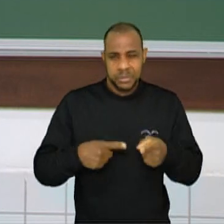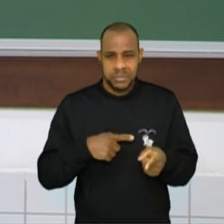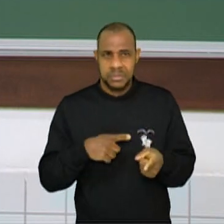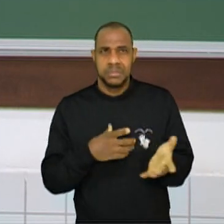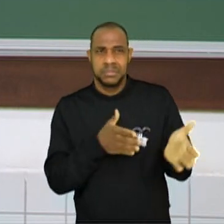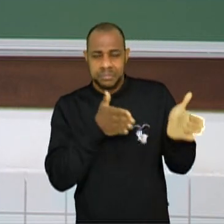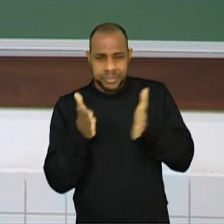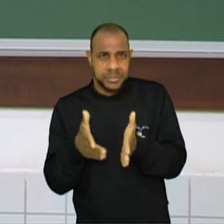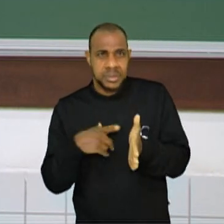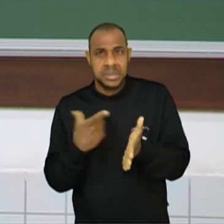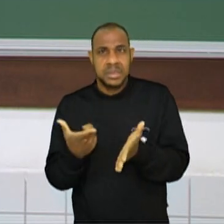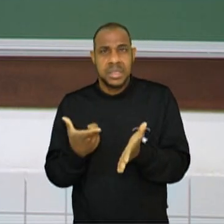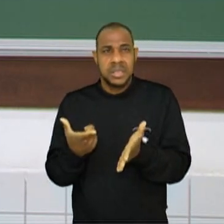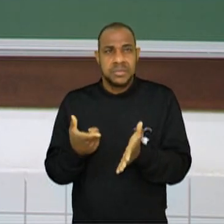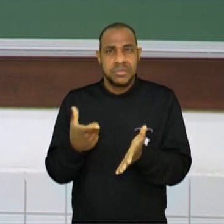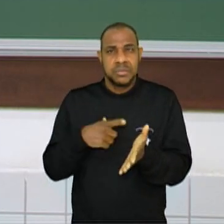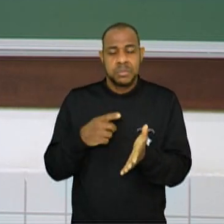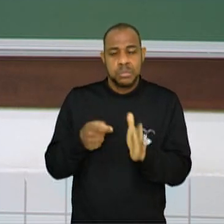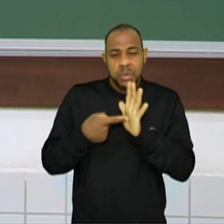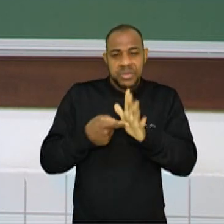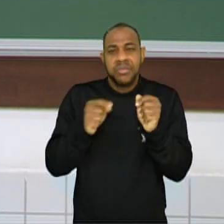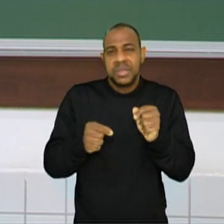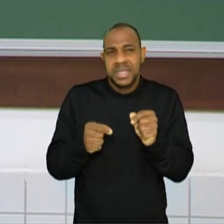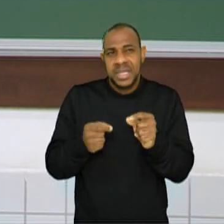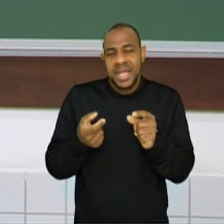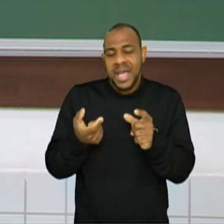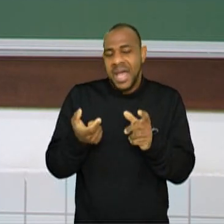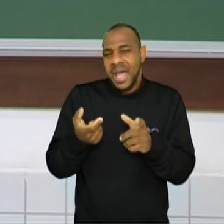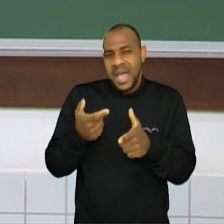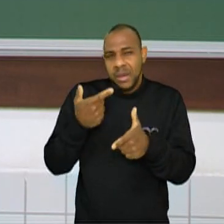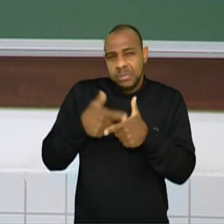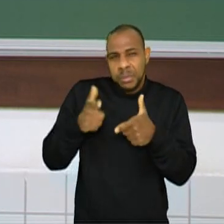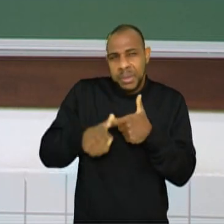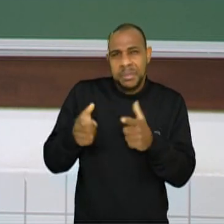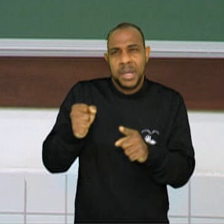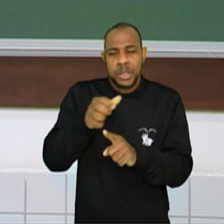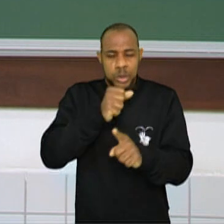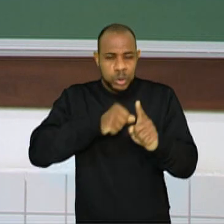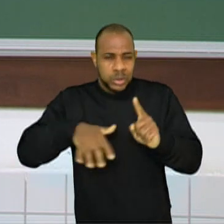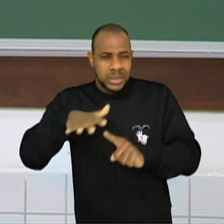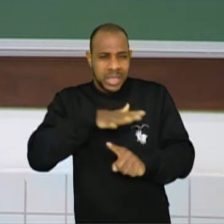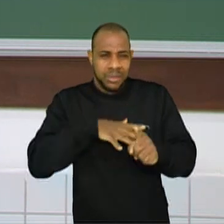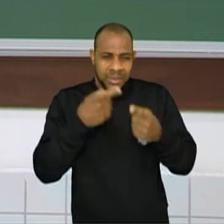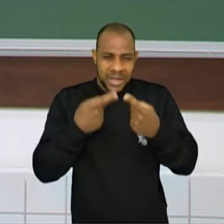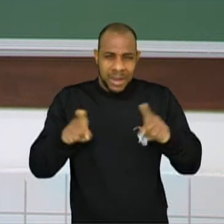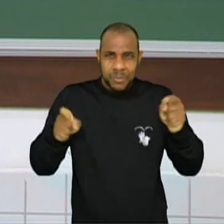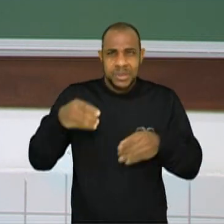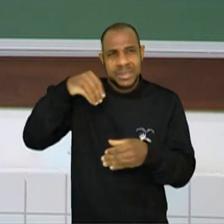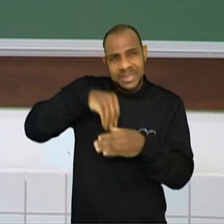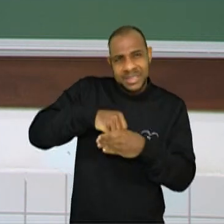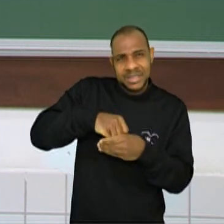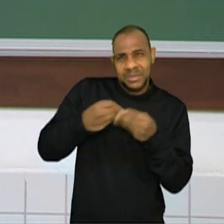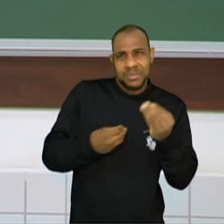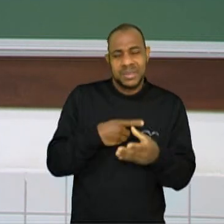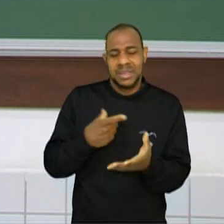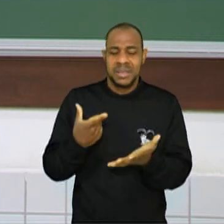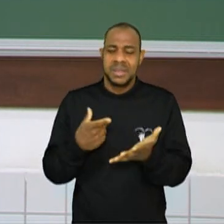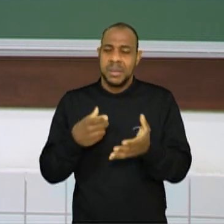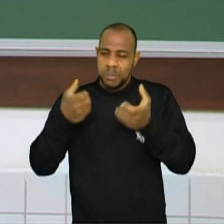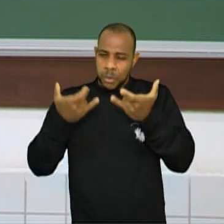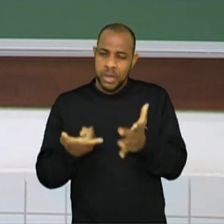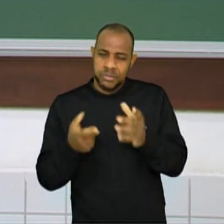fazer críticas sociais, ela sofreu críticas. Então, nada está isento da leitura política, da